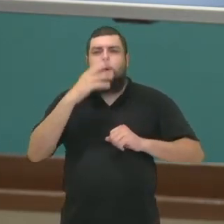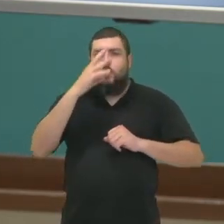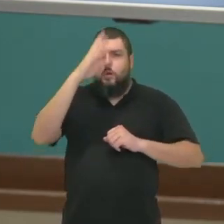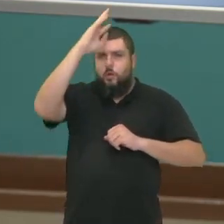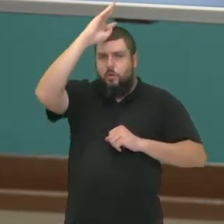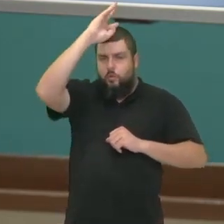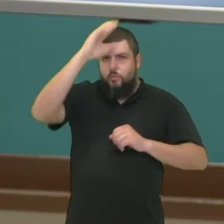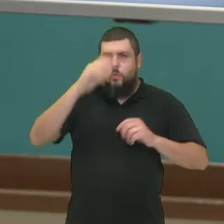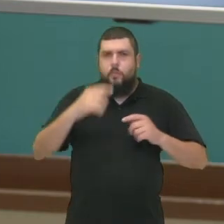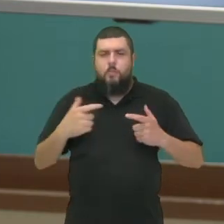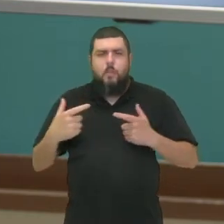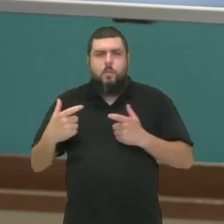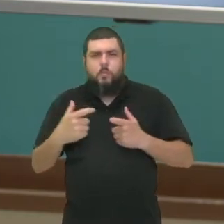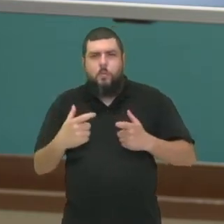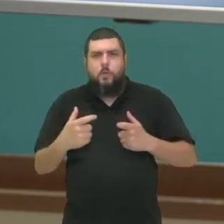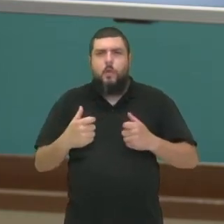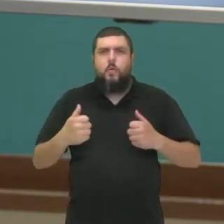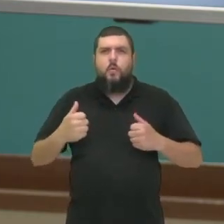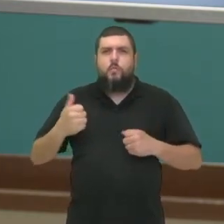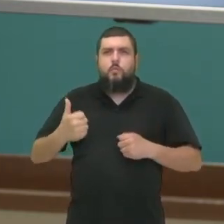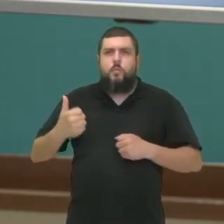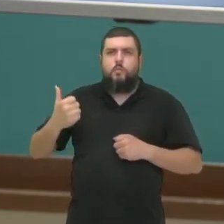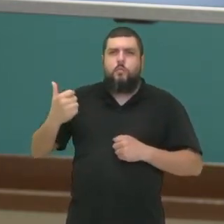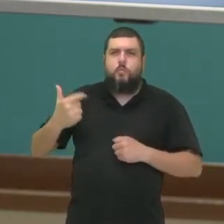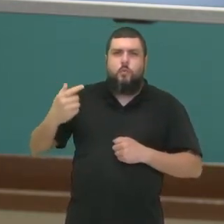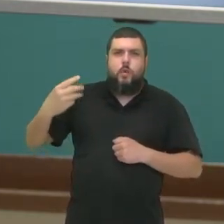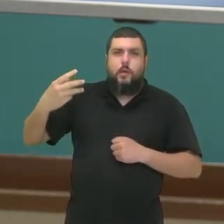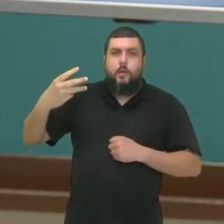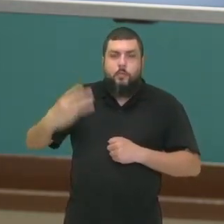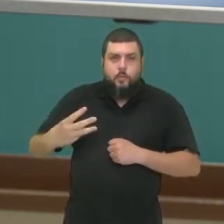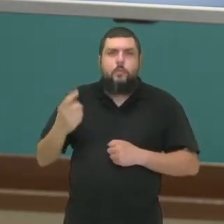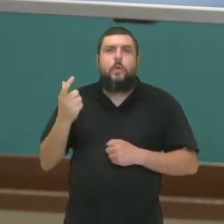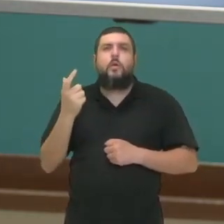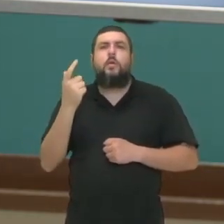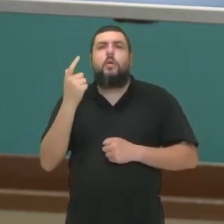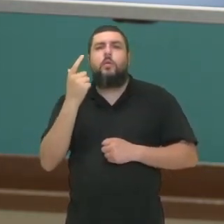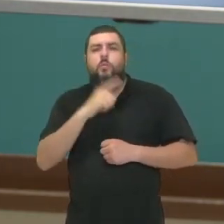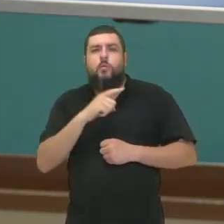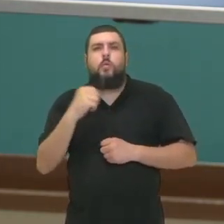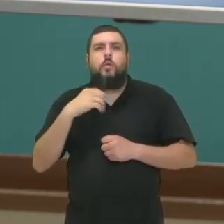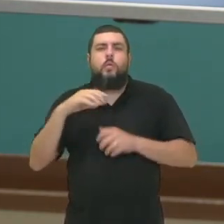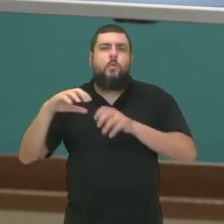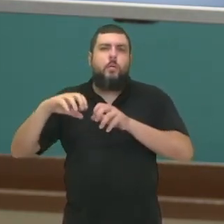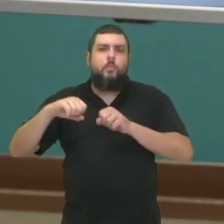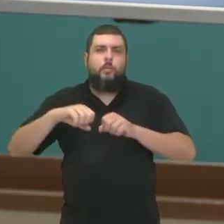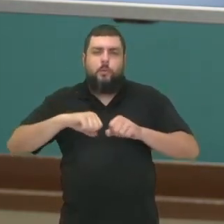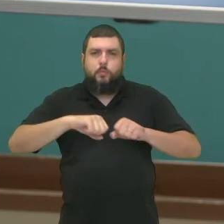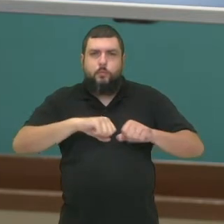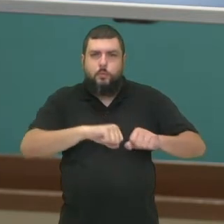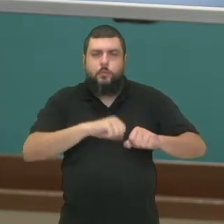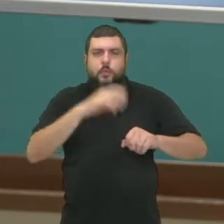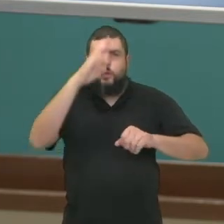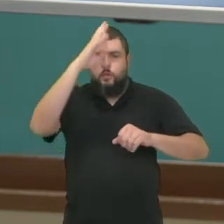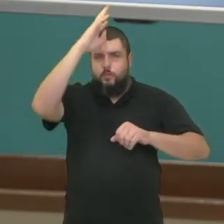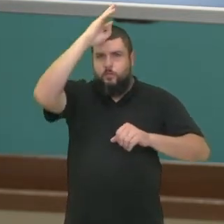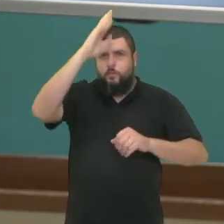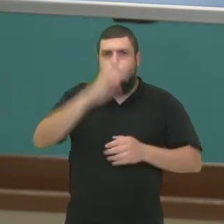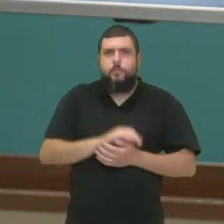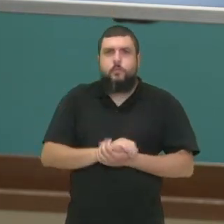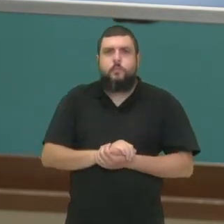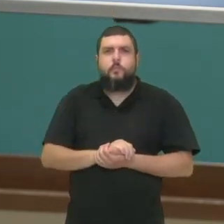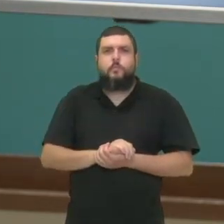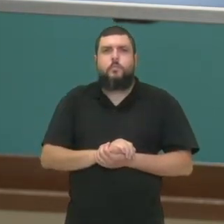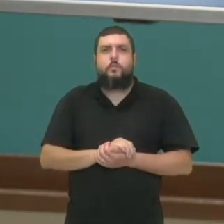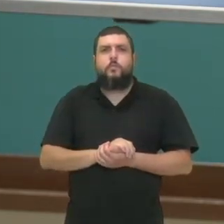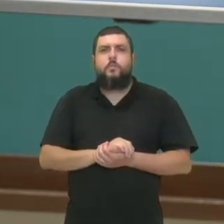guerras, liquidar praticamente com Cartago, tornou-se inclusive província e as terras que eram cartaginesas passaram para o lado romano. Por